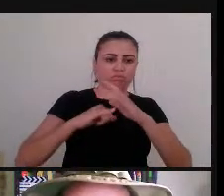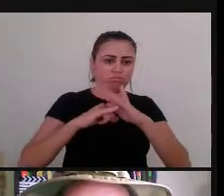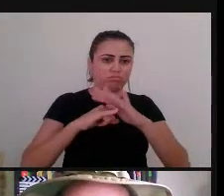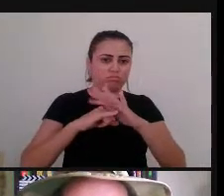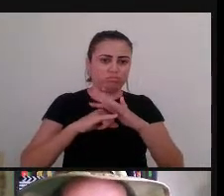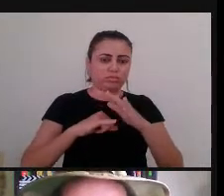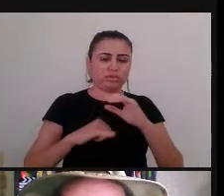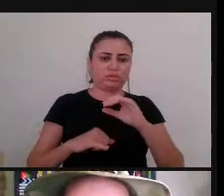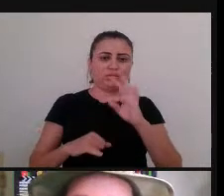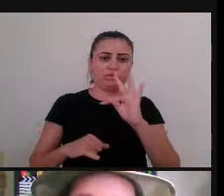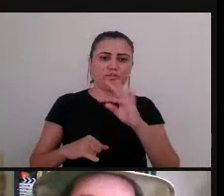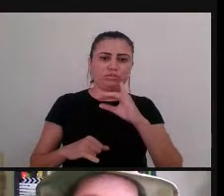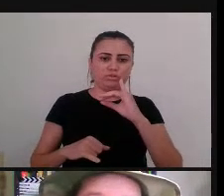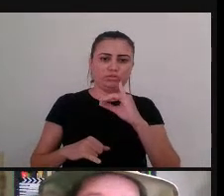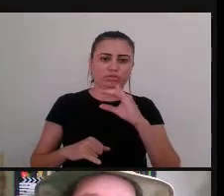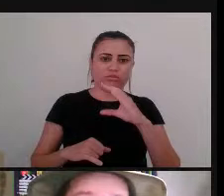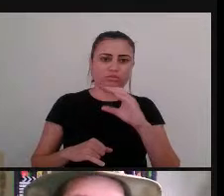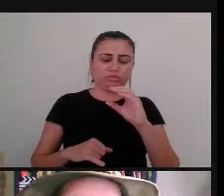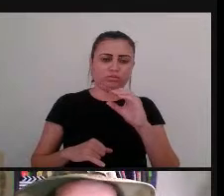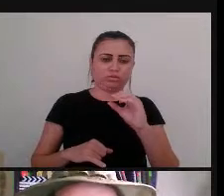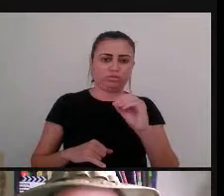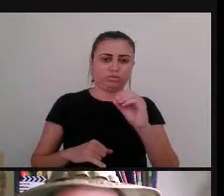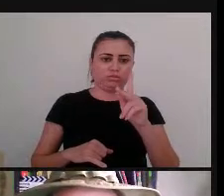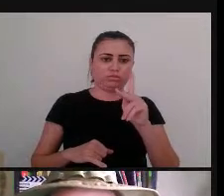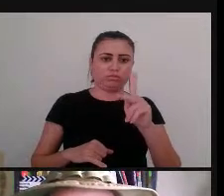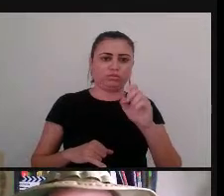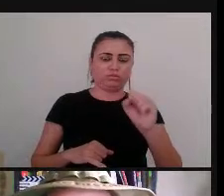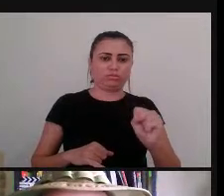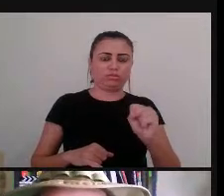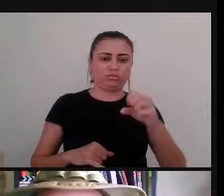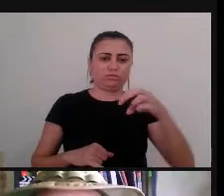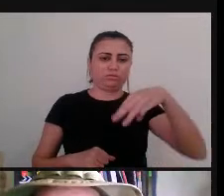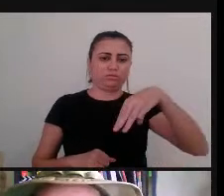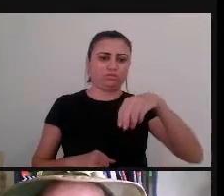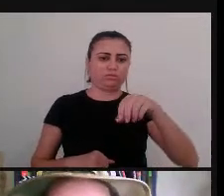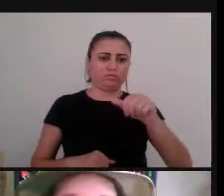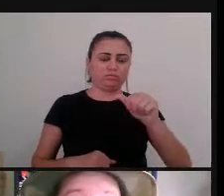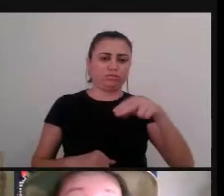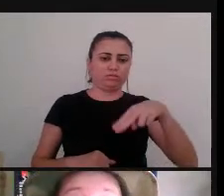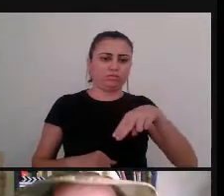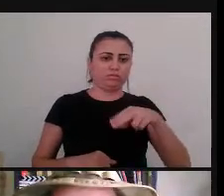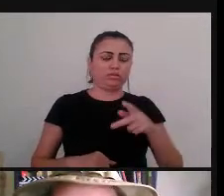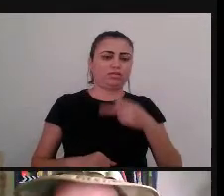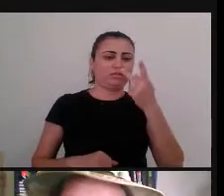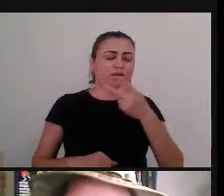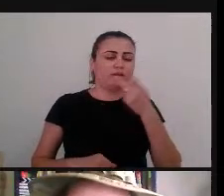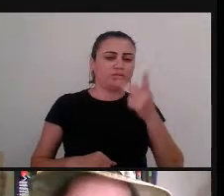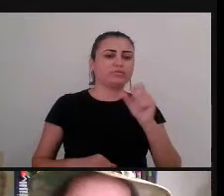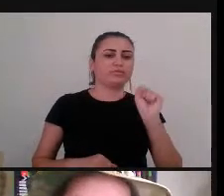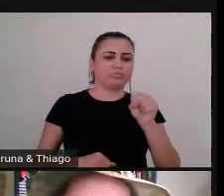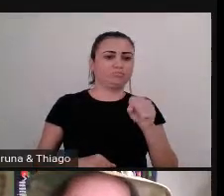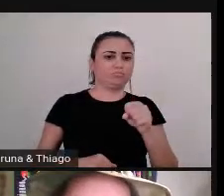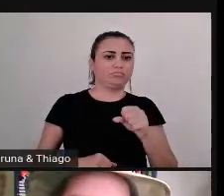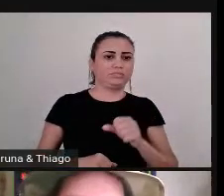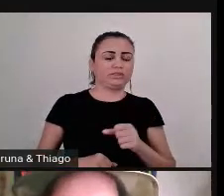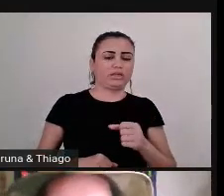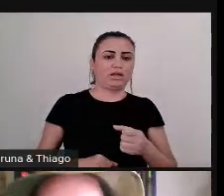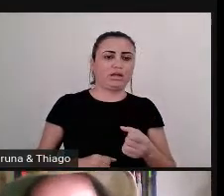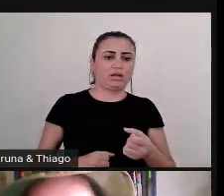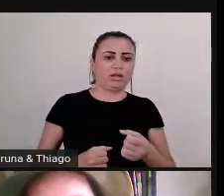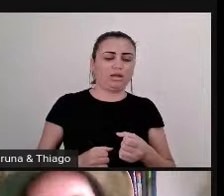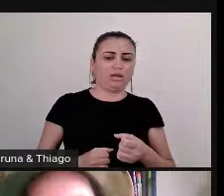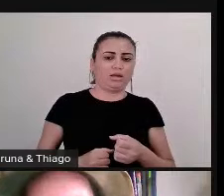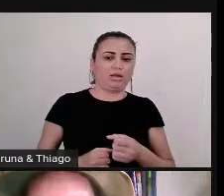mais. A pessoa fala, claro, mas você faz coleta de bicho, não sei o que, não sei o que. Sim, bom, eu tenho autorização do IBAMA